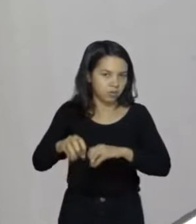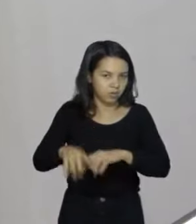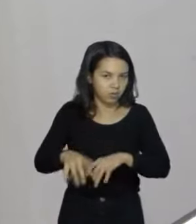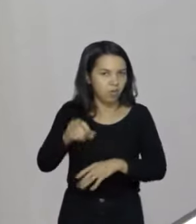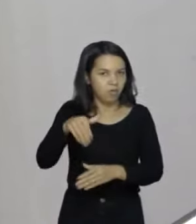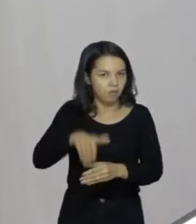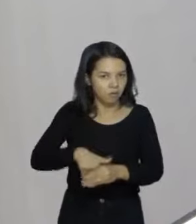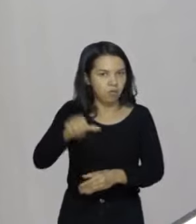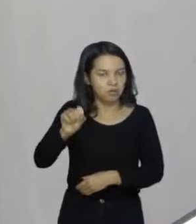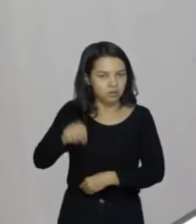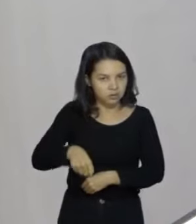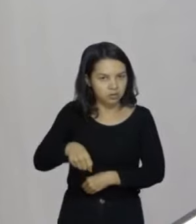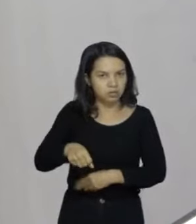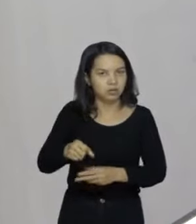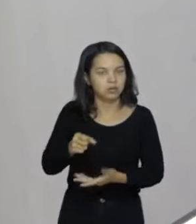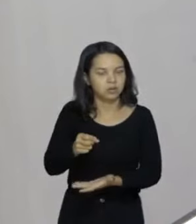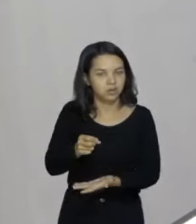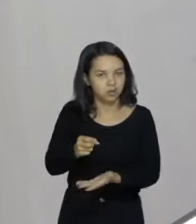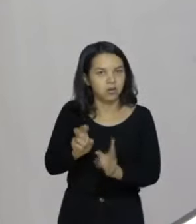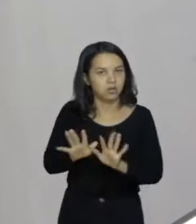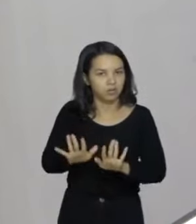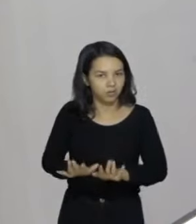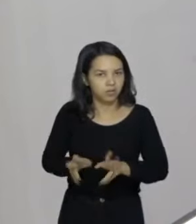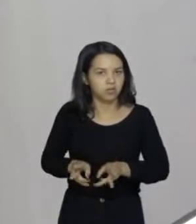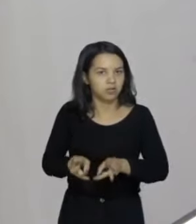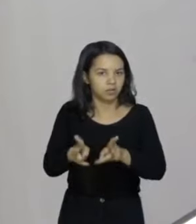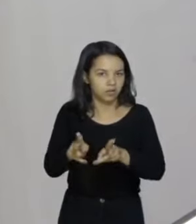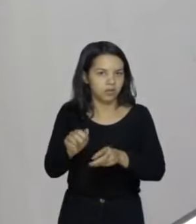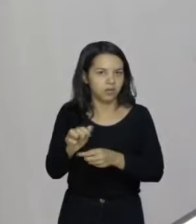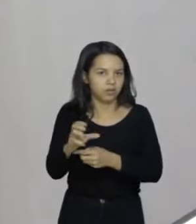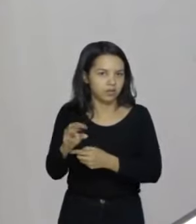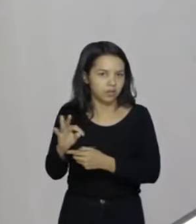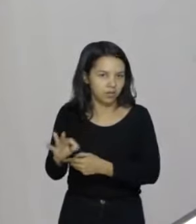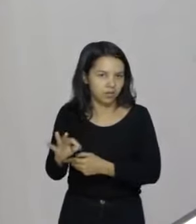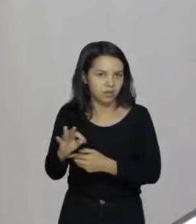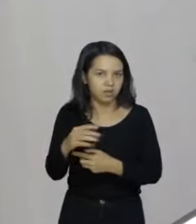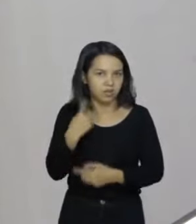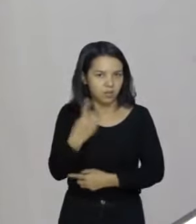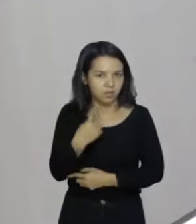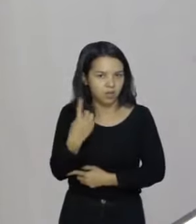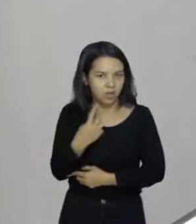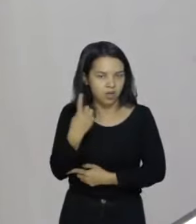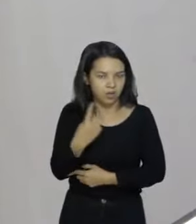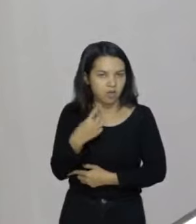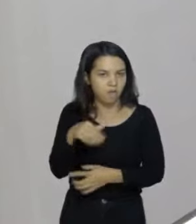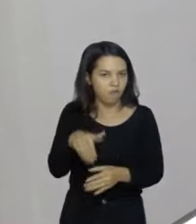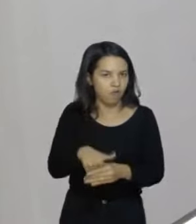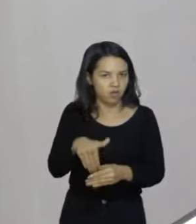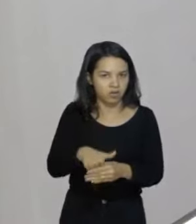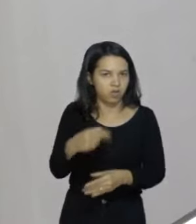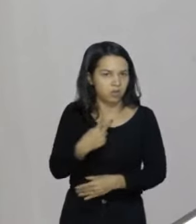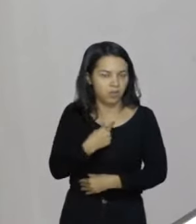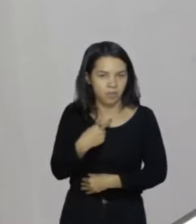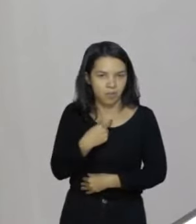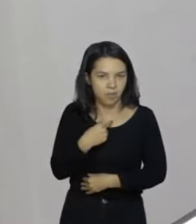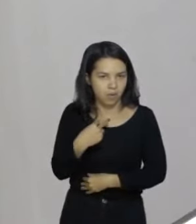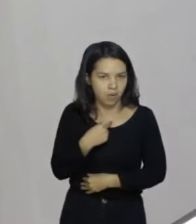estabilidade dos acts os deputados não vão poder votar não é uma matéria do Legislativo mas